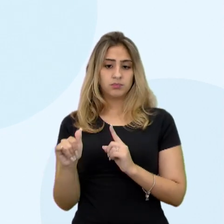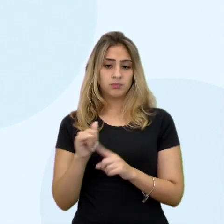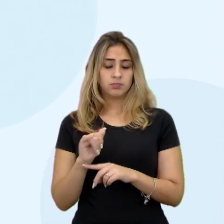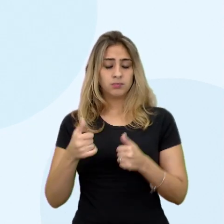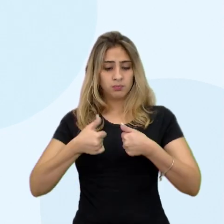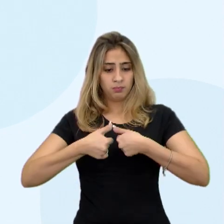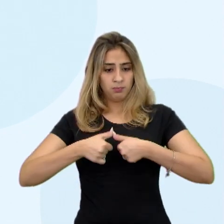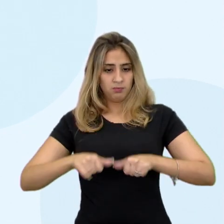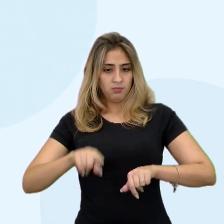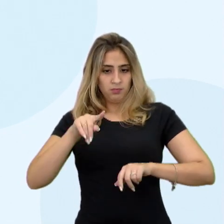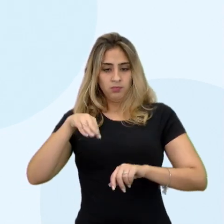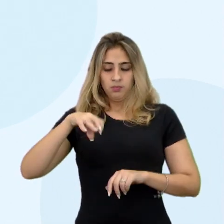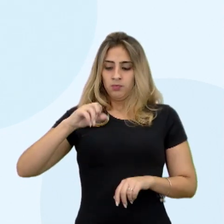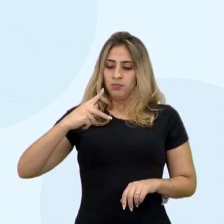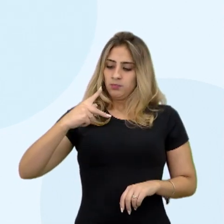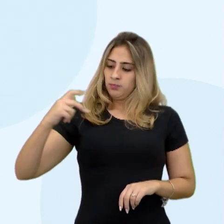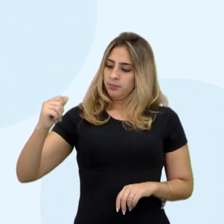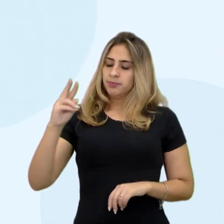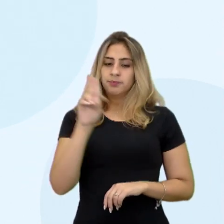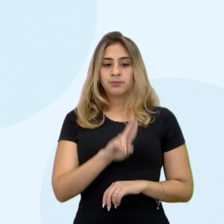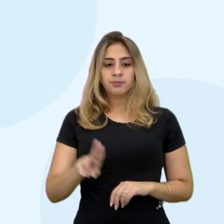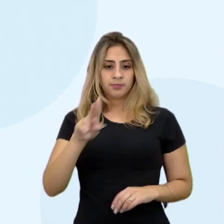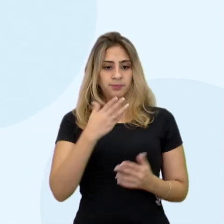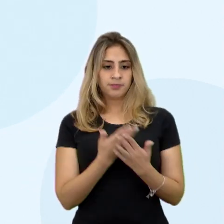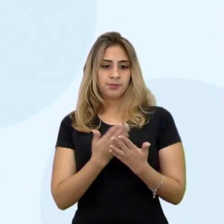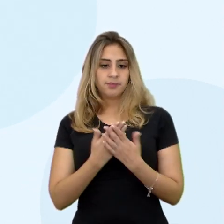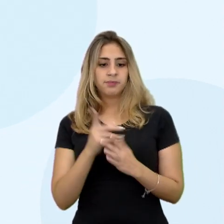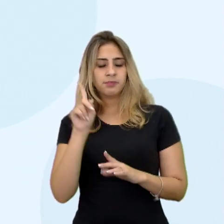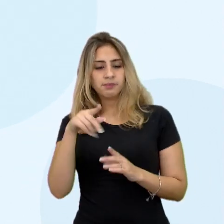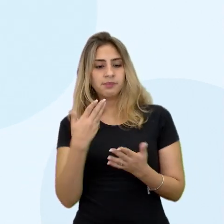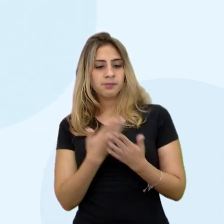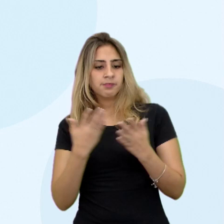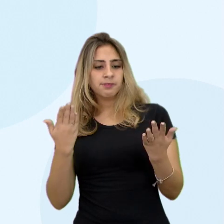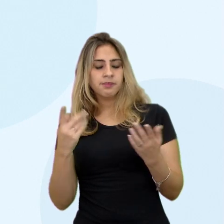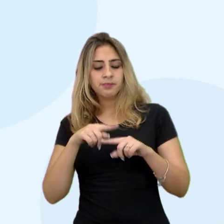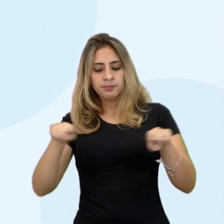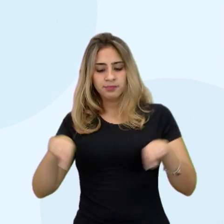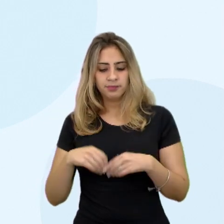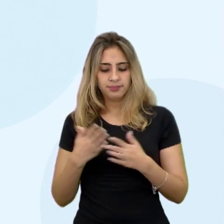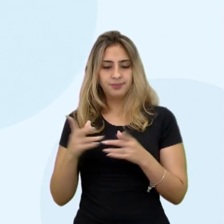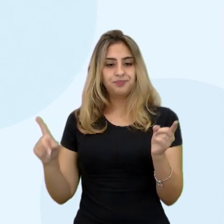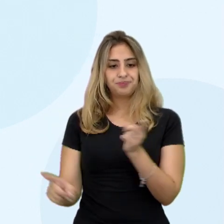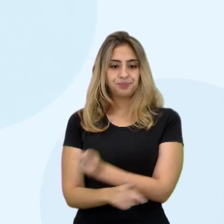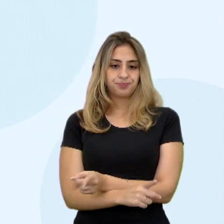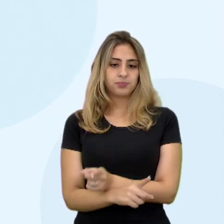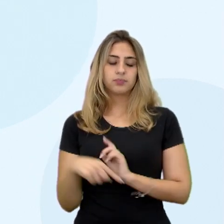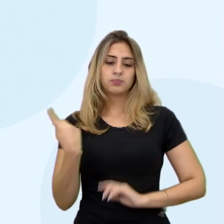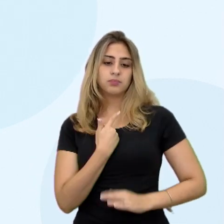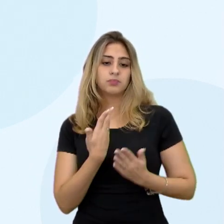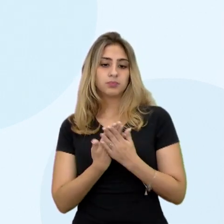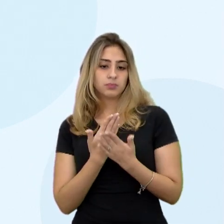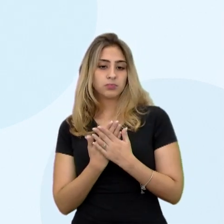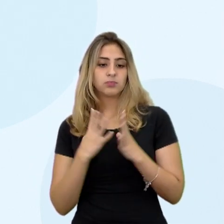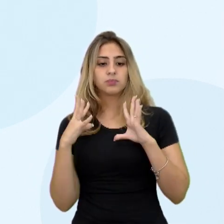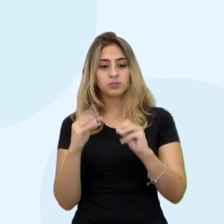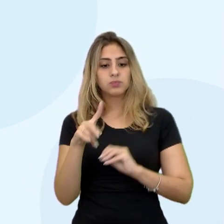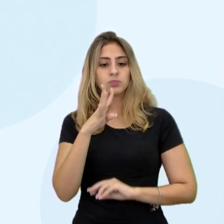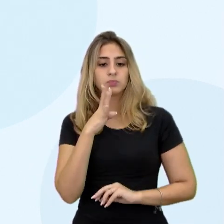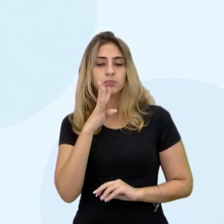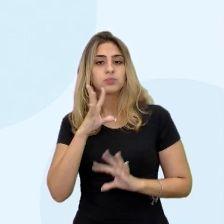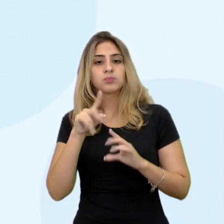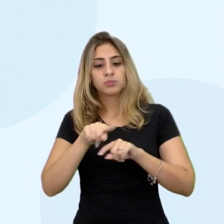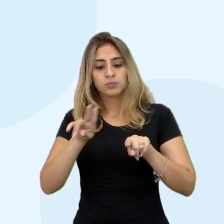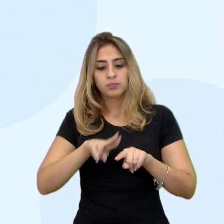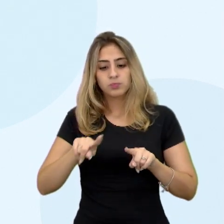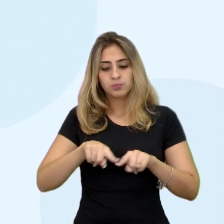está no mapa para a utilização desta aula é sala de aula invertida. Então, nós vamos estudar todos esses conhecimentos utilizando a